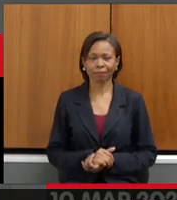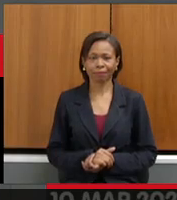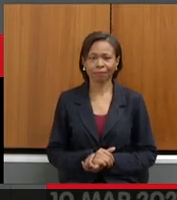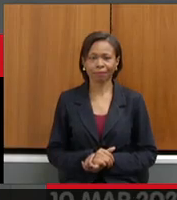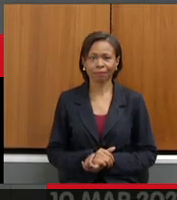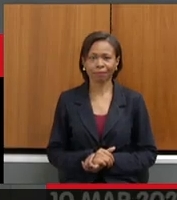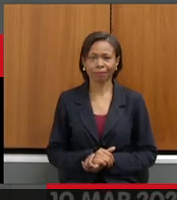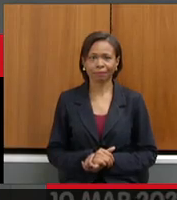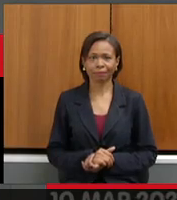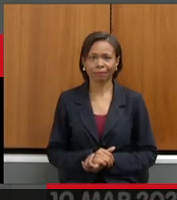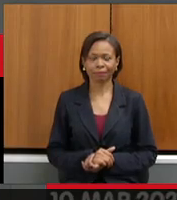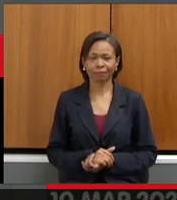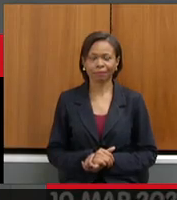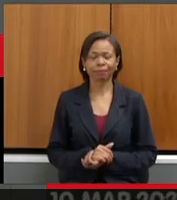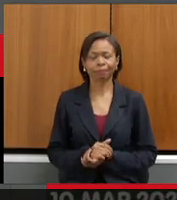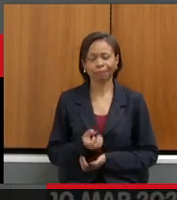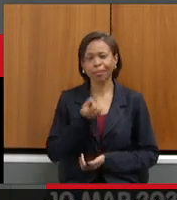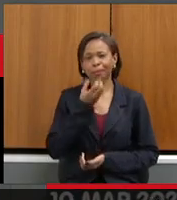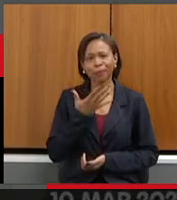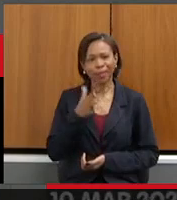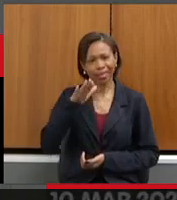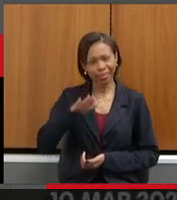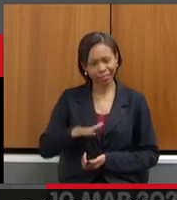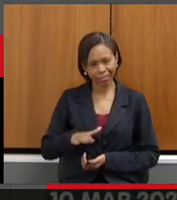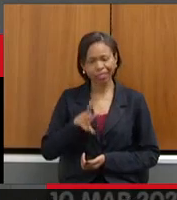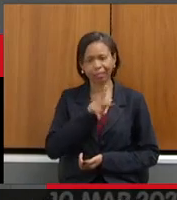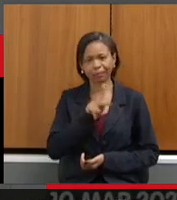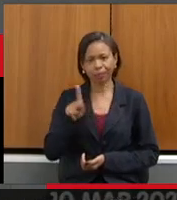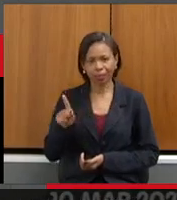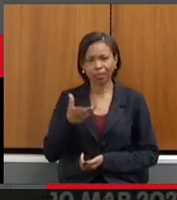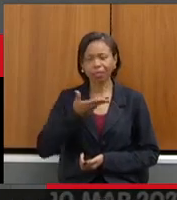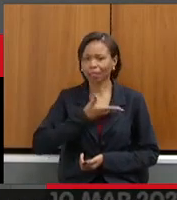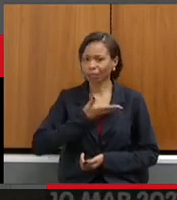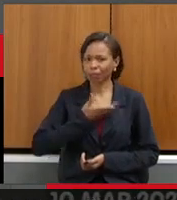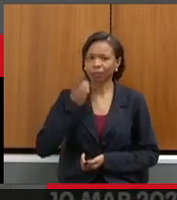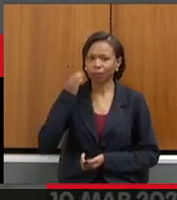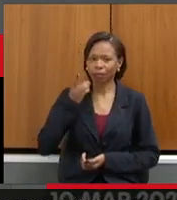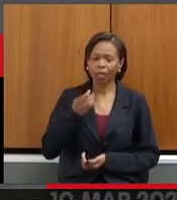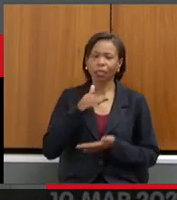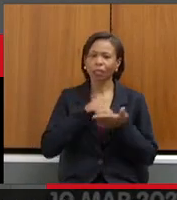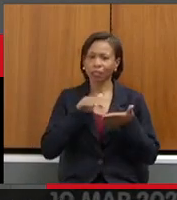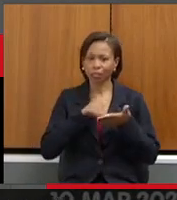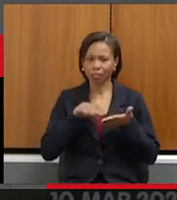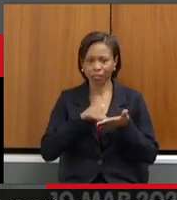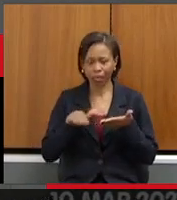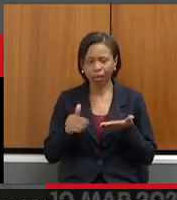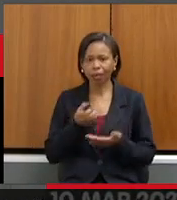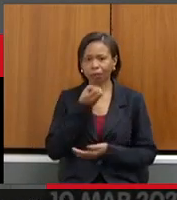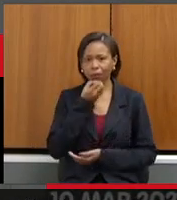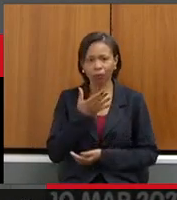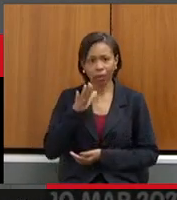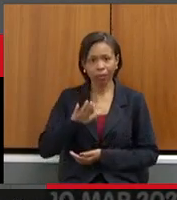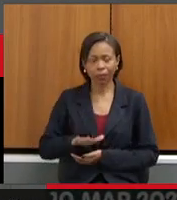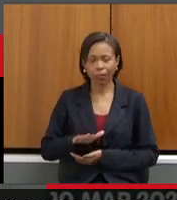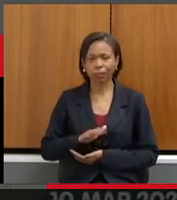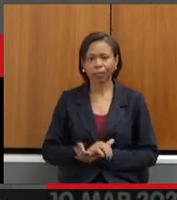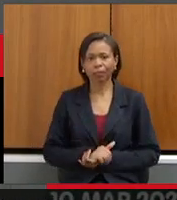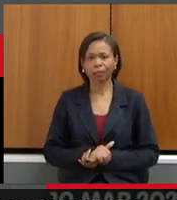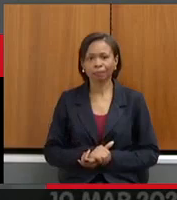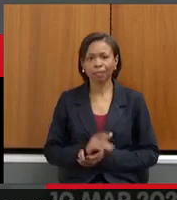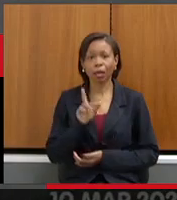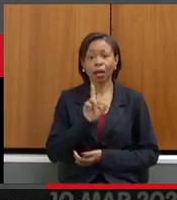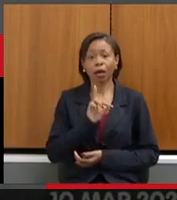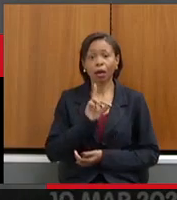o presidente Boa tarde Boa tarde as colegas parlamentares Boa tarde secretário Boa tarde ao nosso